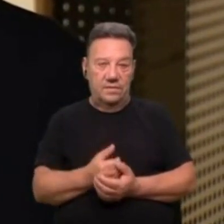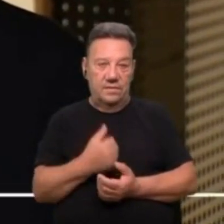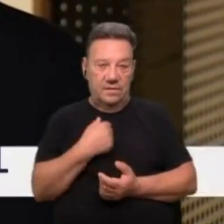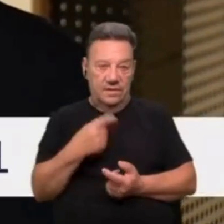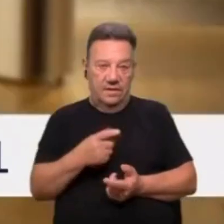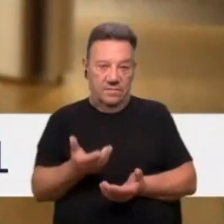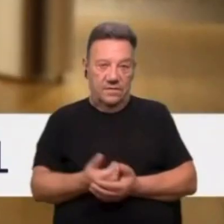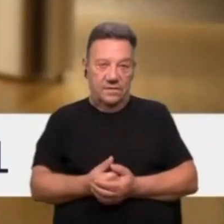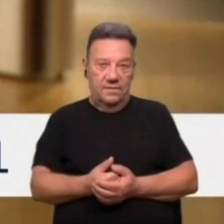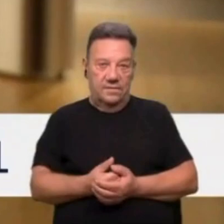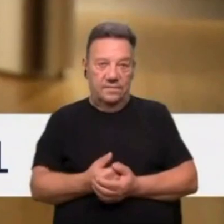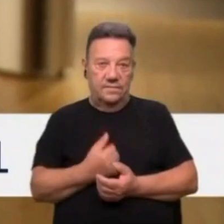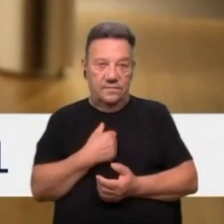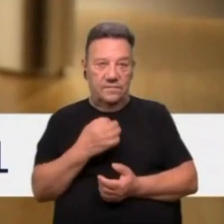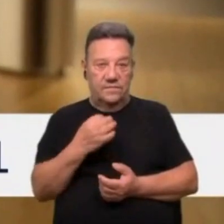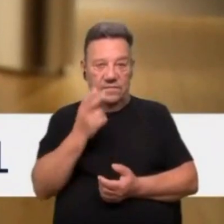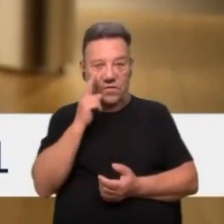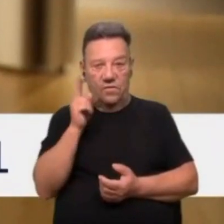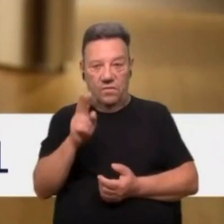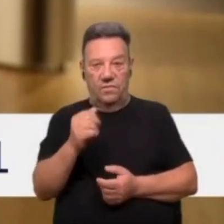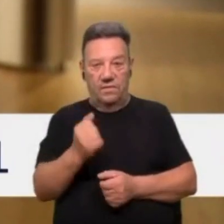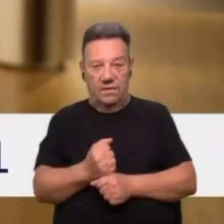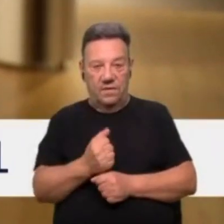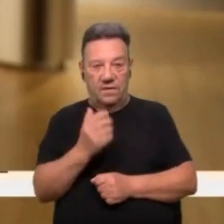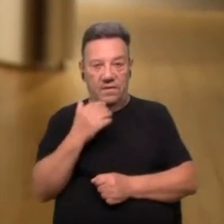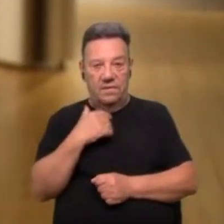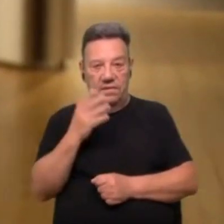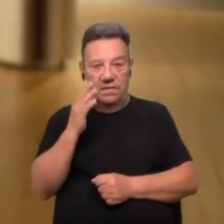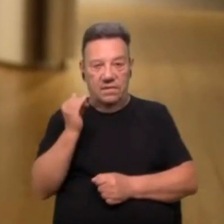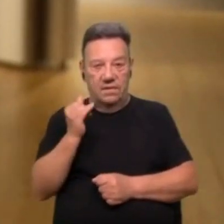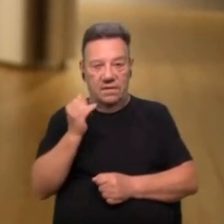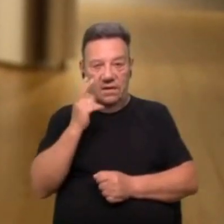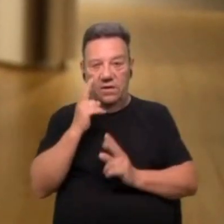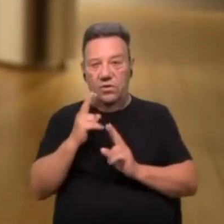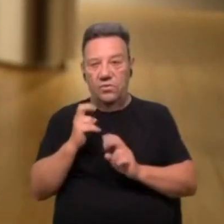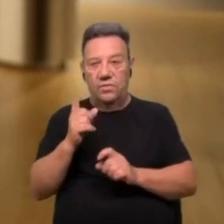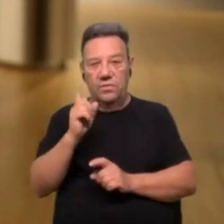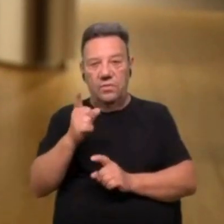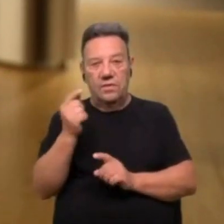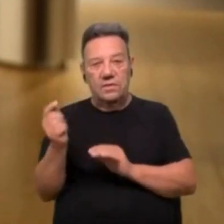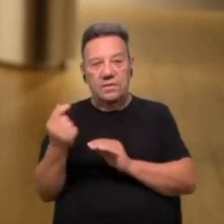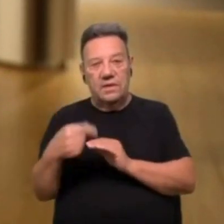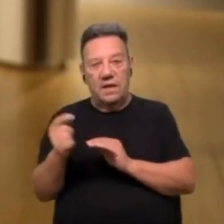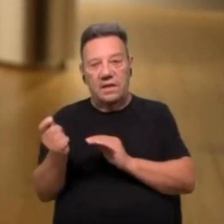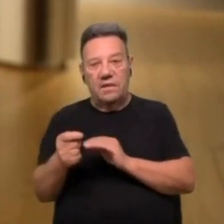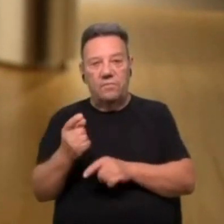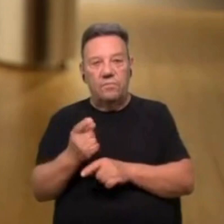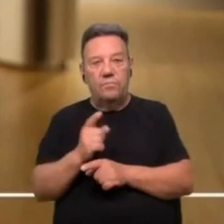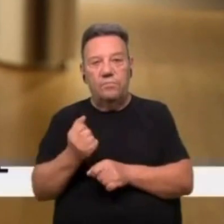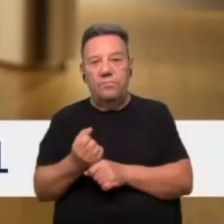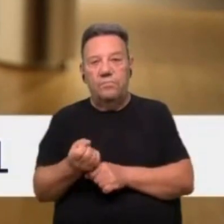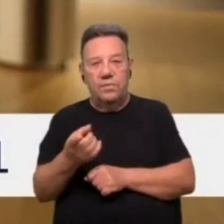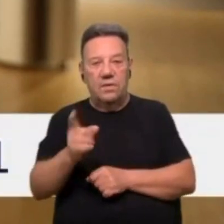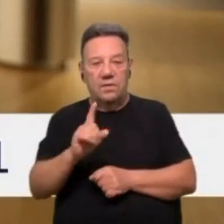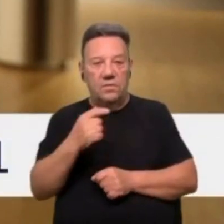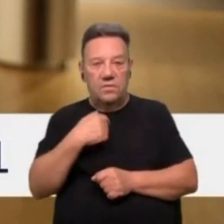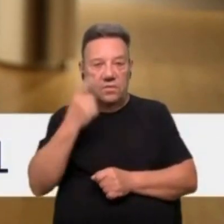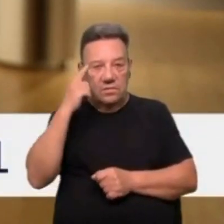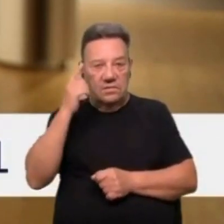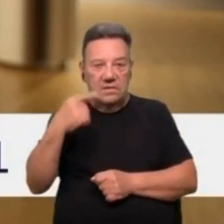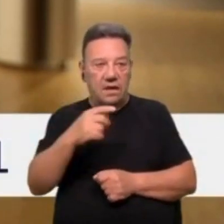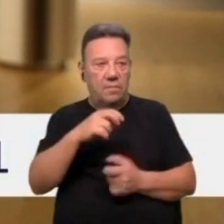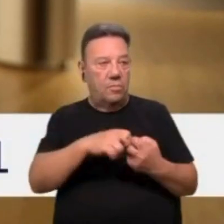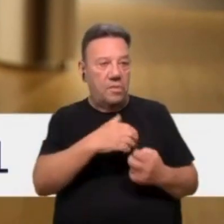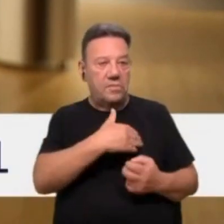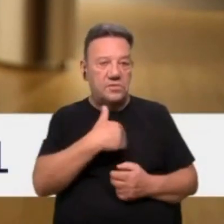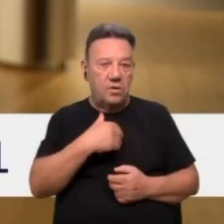que temos. Eu sempre olho para os trabalhos e tento descobrir o que estava por trás, a sua motivação, e não se tinha problemas de